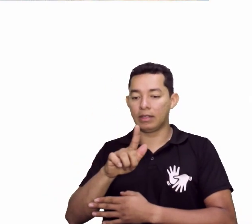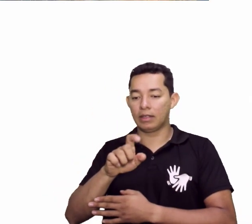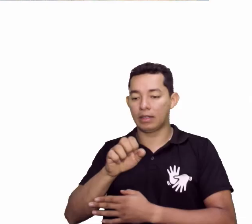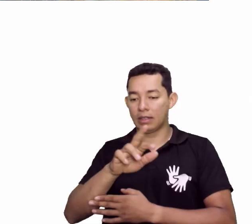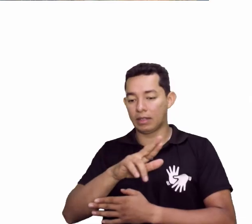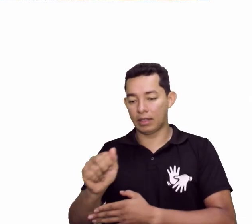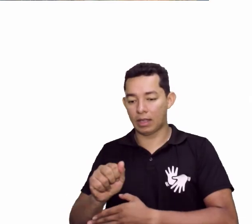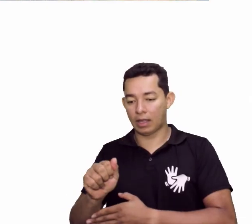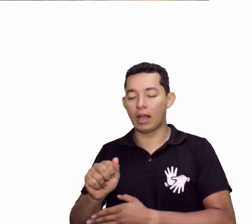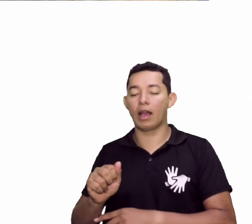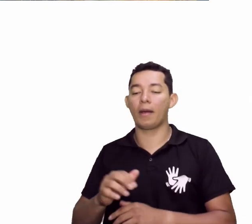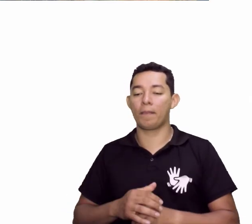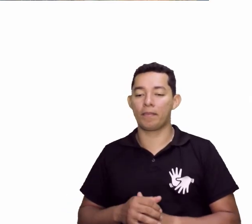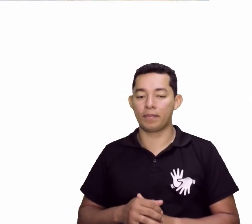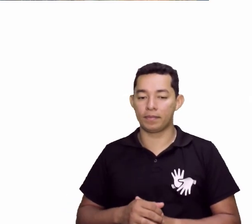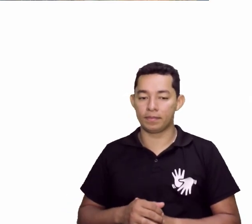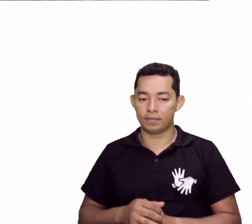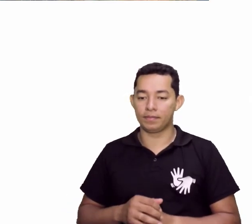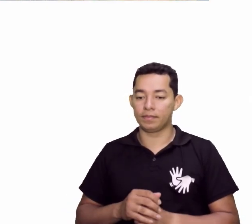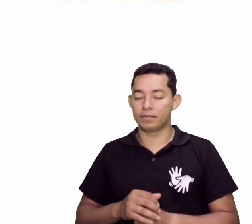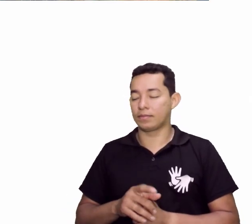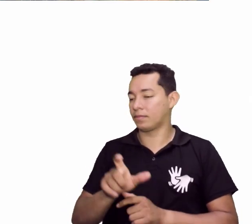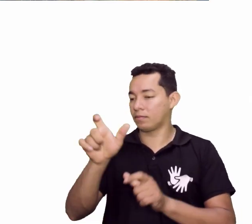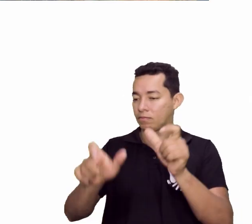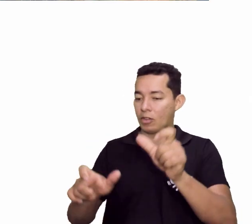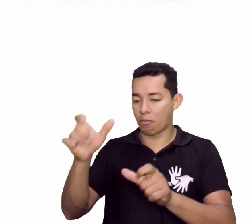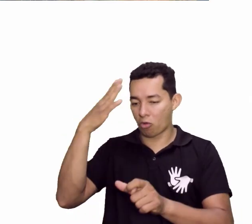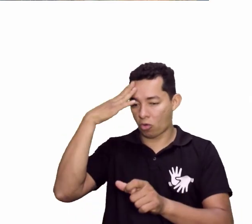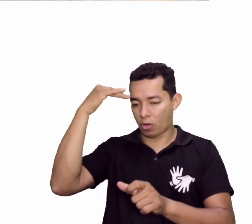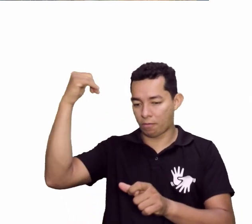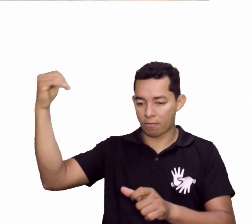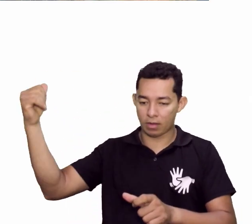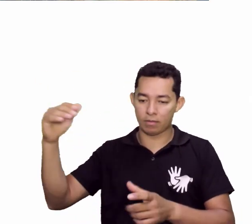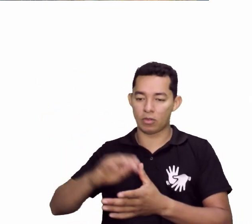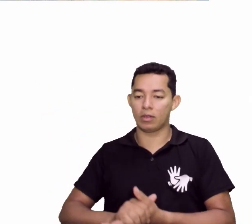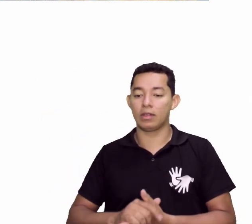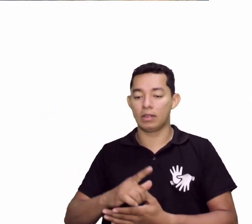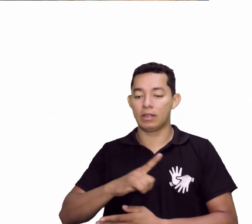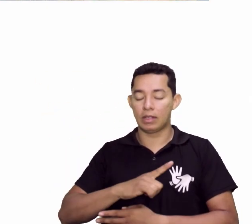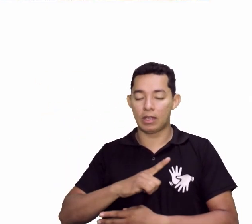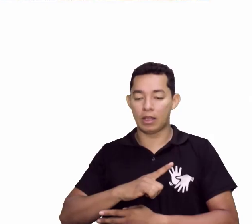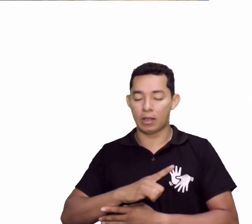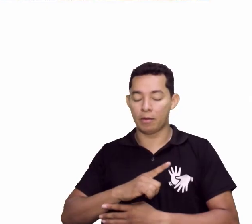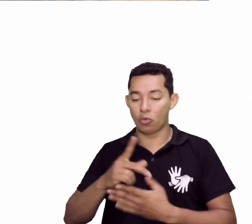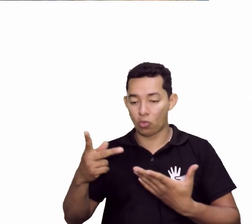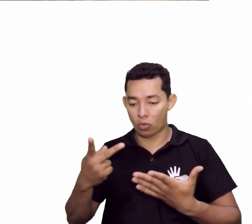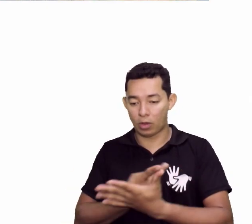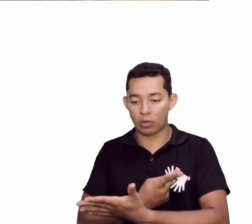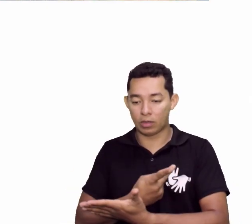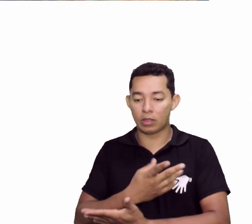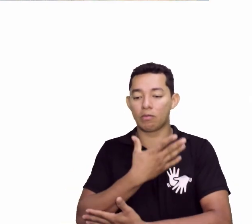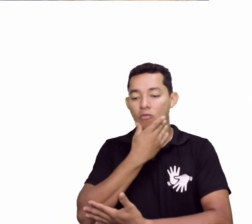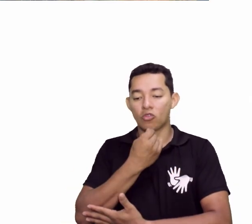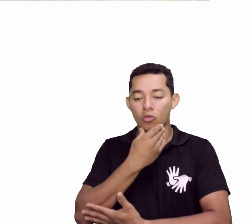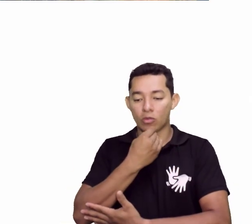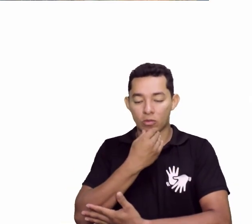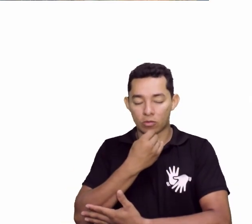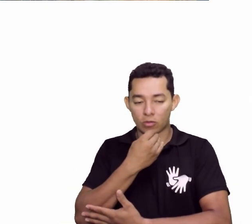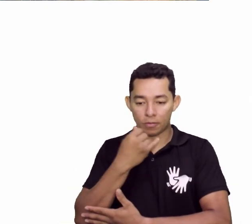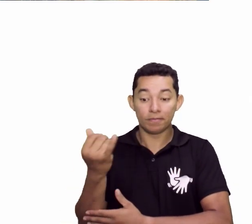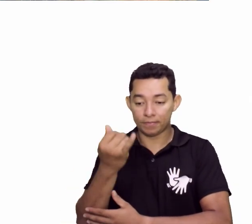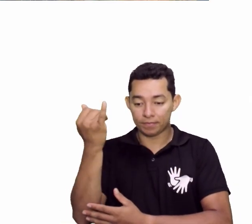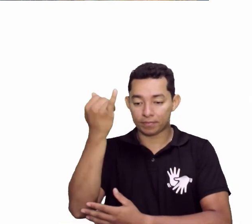personagens célebres, né, que tiveram destaque, os fatos e os feitos dos homens notáveis,